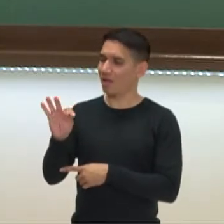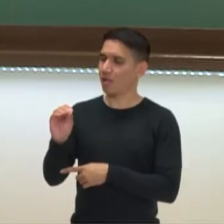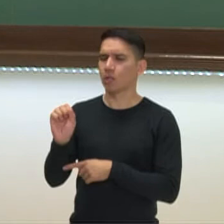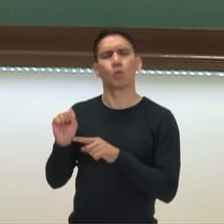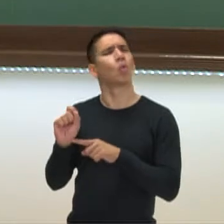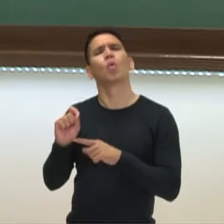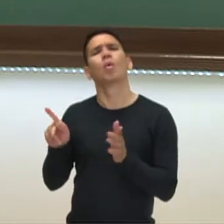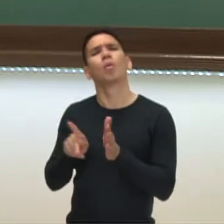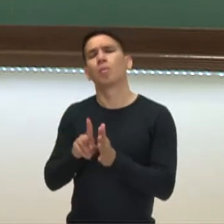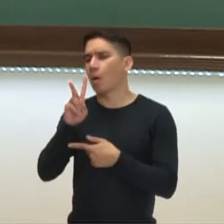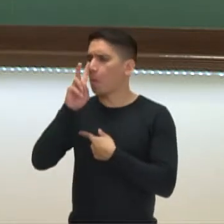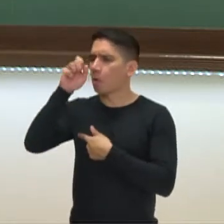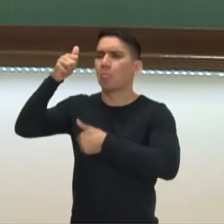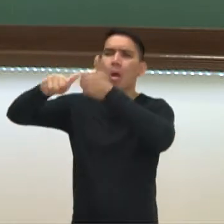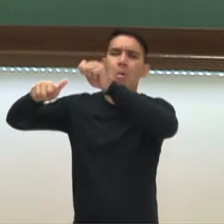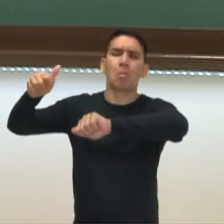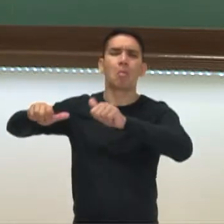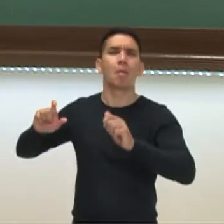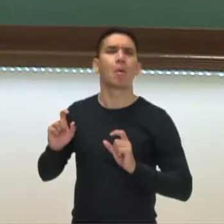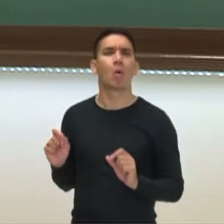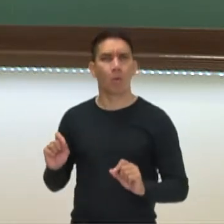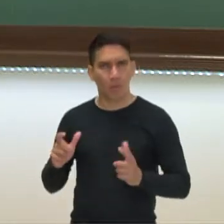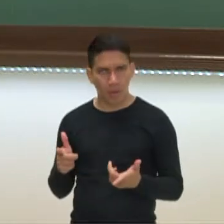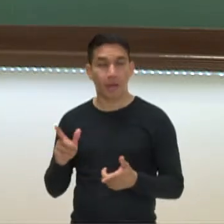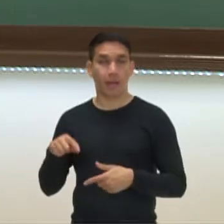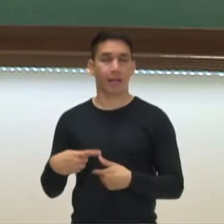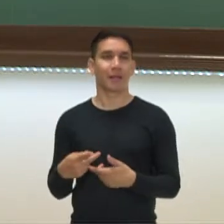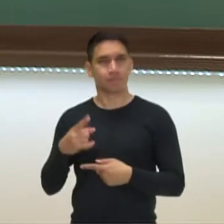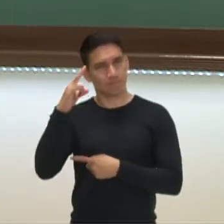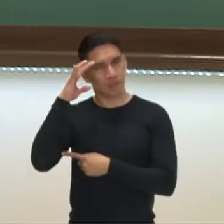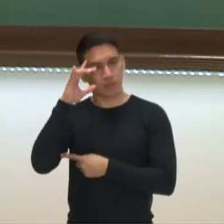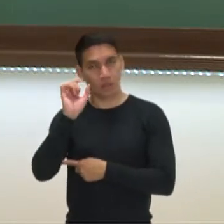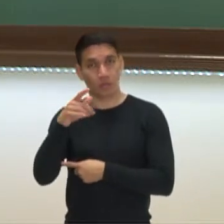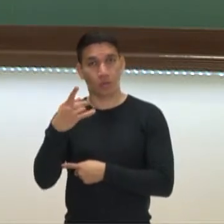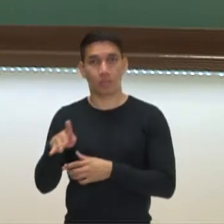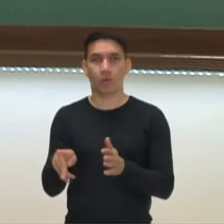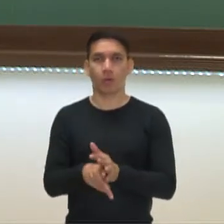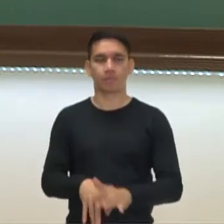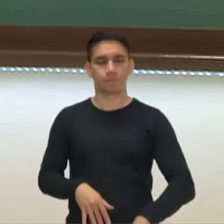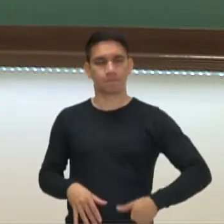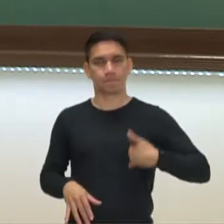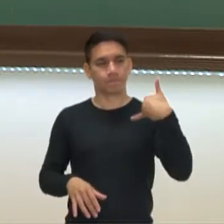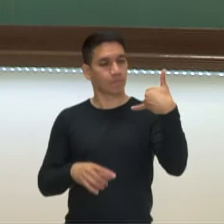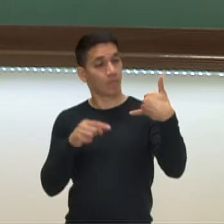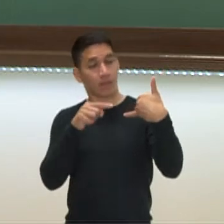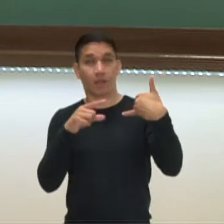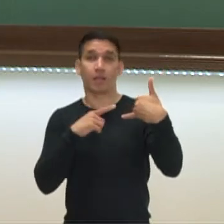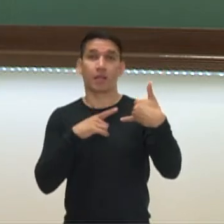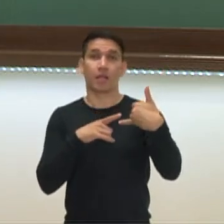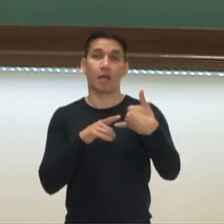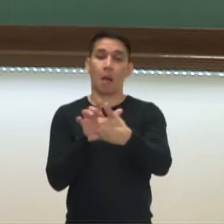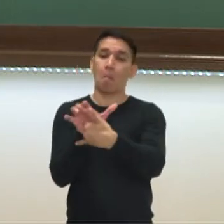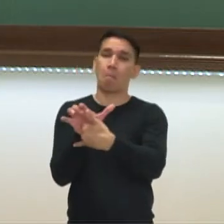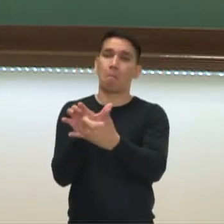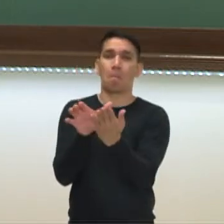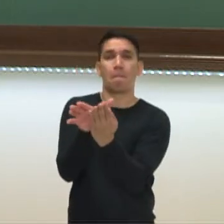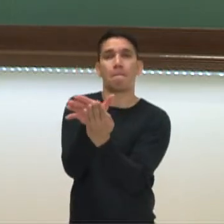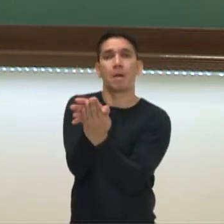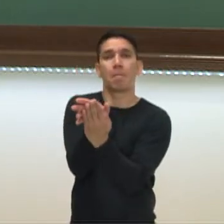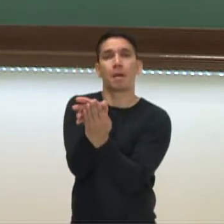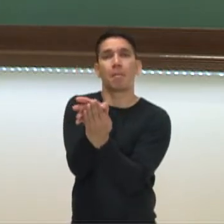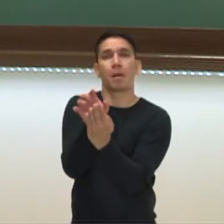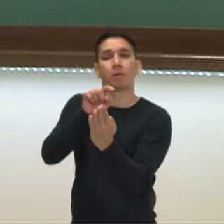O potenciômetro é aquele, para você ter uma ideia, no celular hoje você tem um cursor para aumentar o volume, você aperta e o